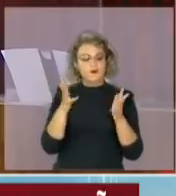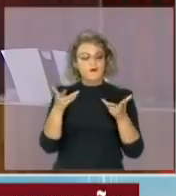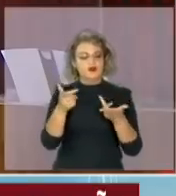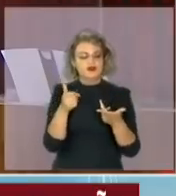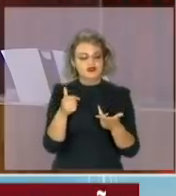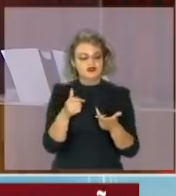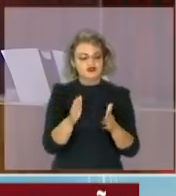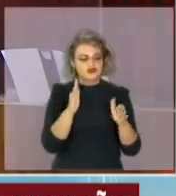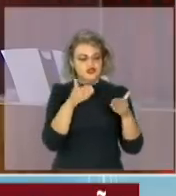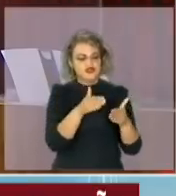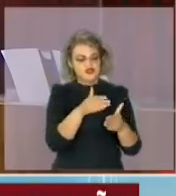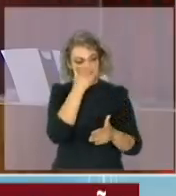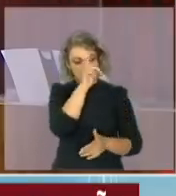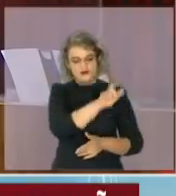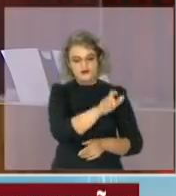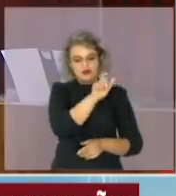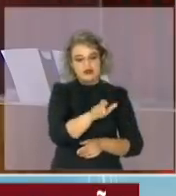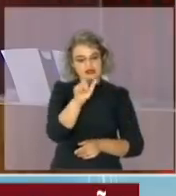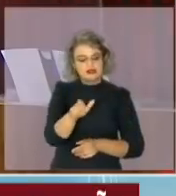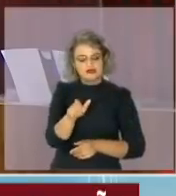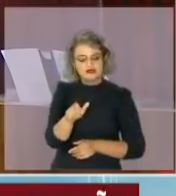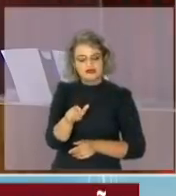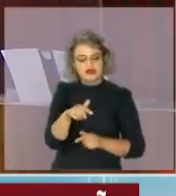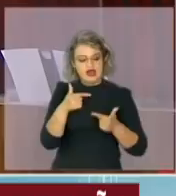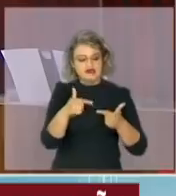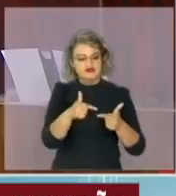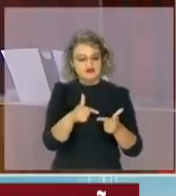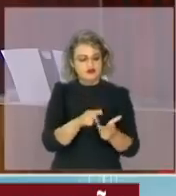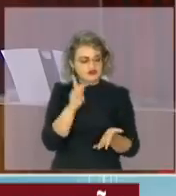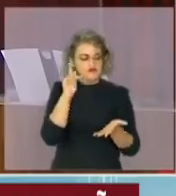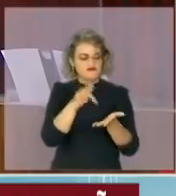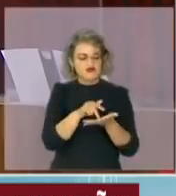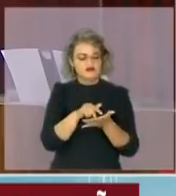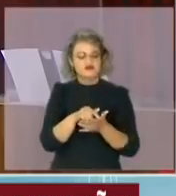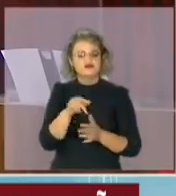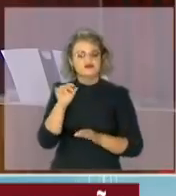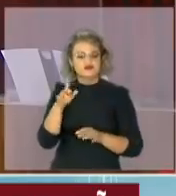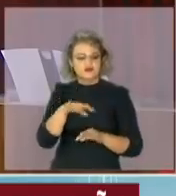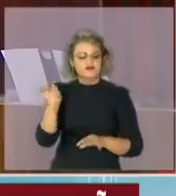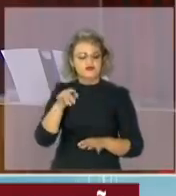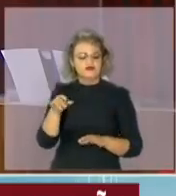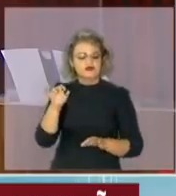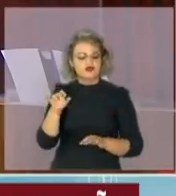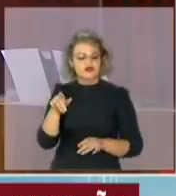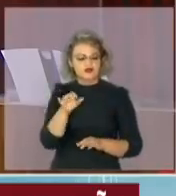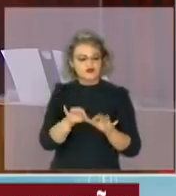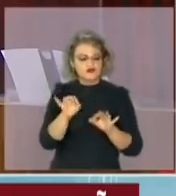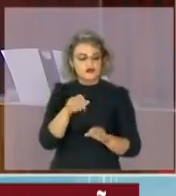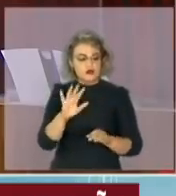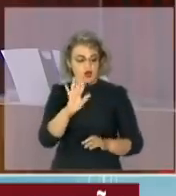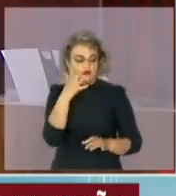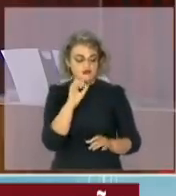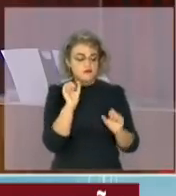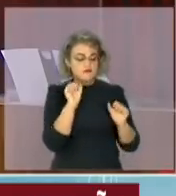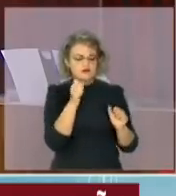comunicação. O debate ainda continua, na verdade, a votação continua no Tribunal Superior Eleitoral, está proferindo seu voto neste momento o ministro